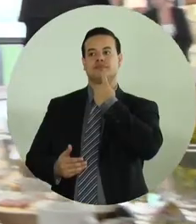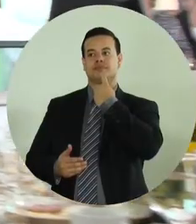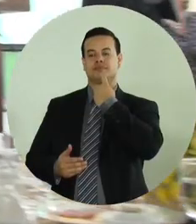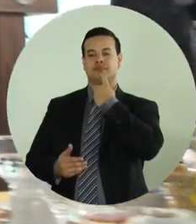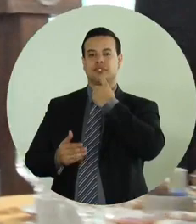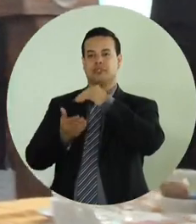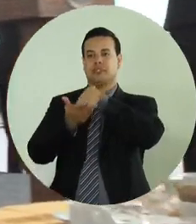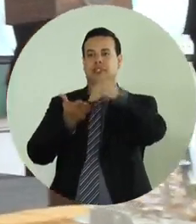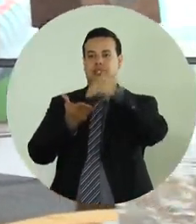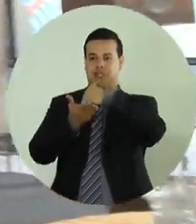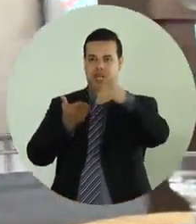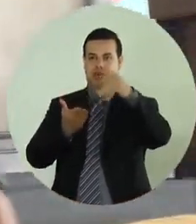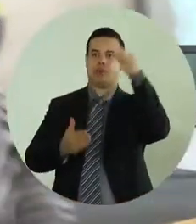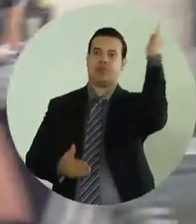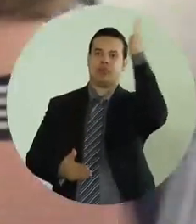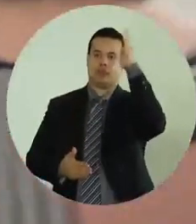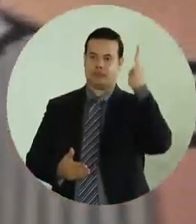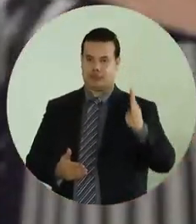Humanos.